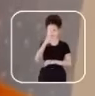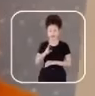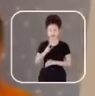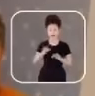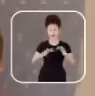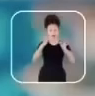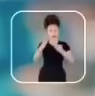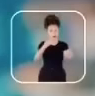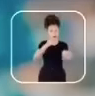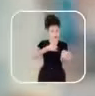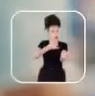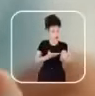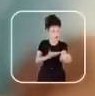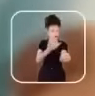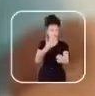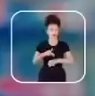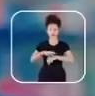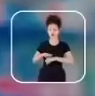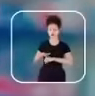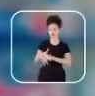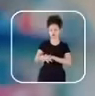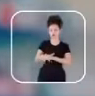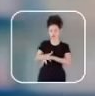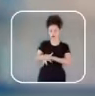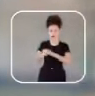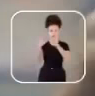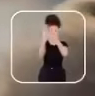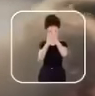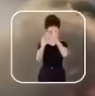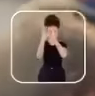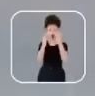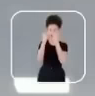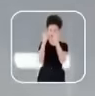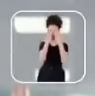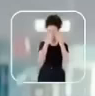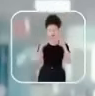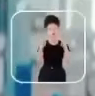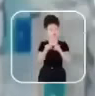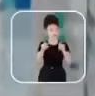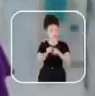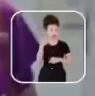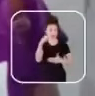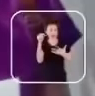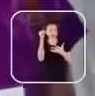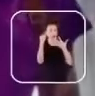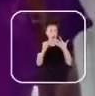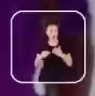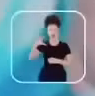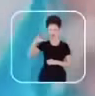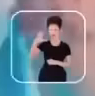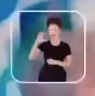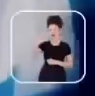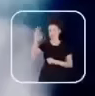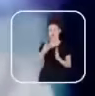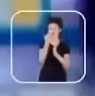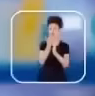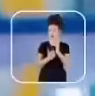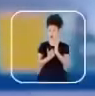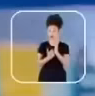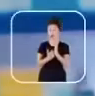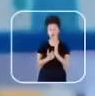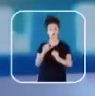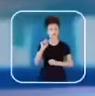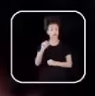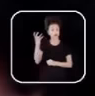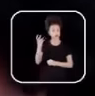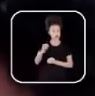isso na mão de grandes empresários que fecham grandes contratos com o governo e é só isso que acontece Ah mas você consegue comprar o o o